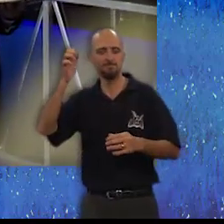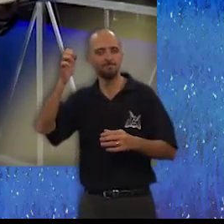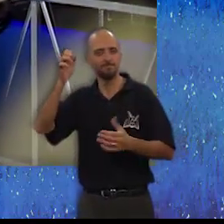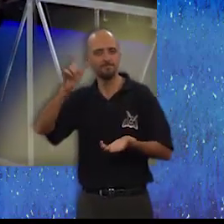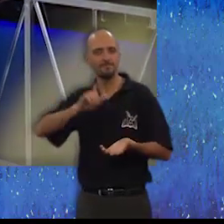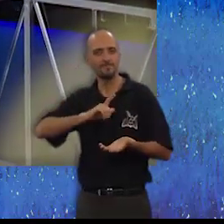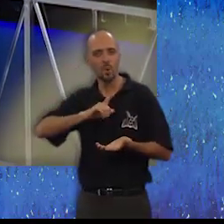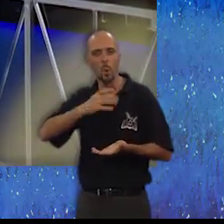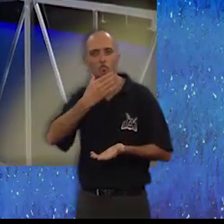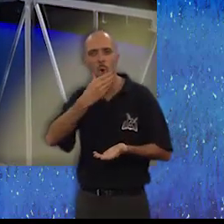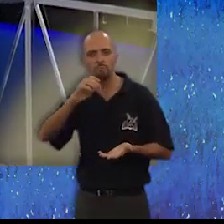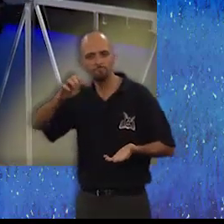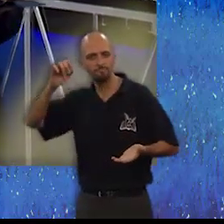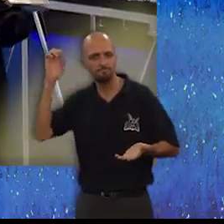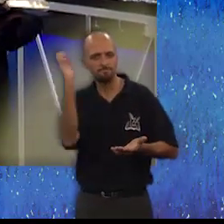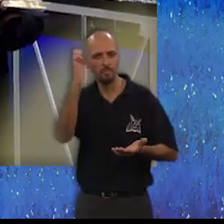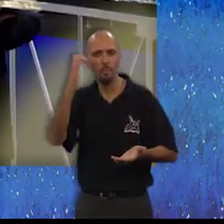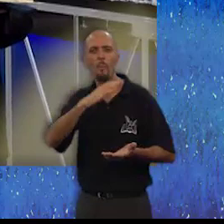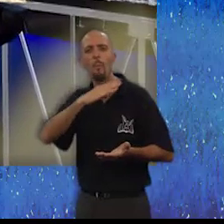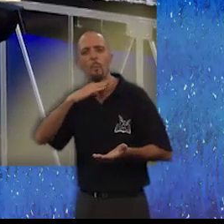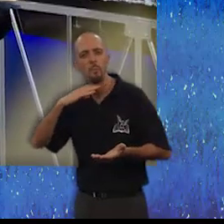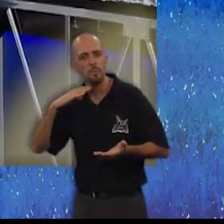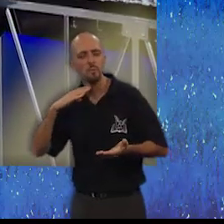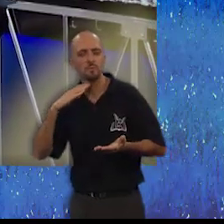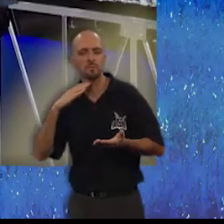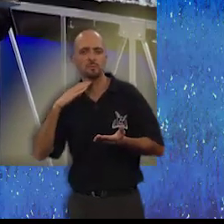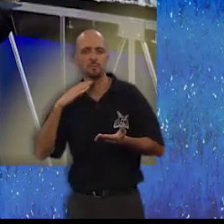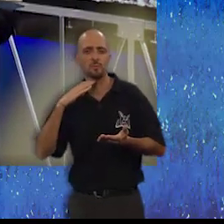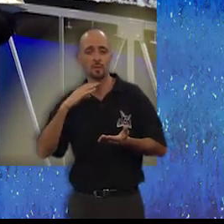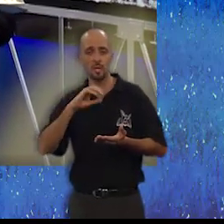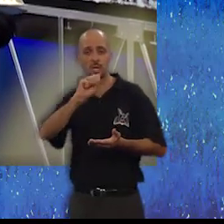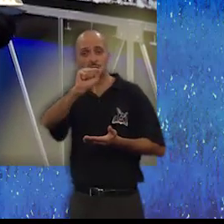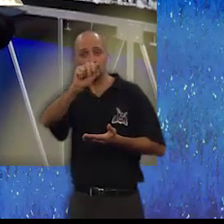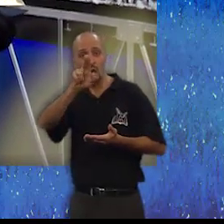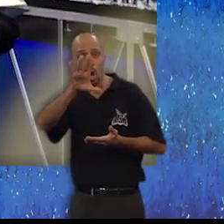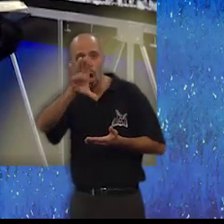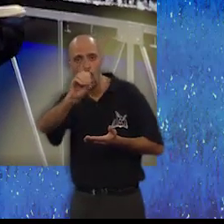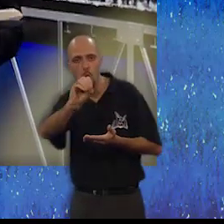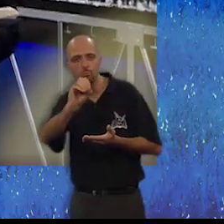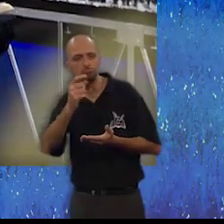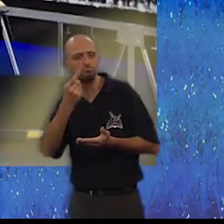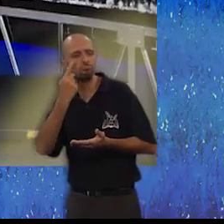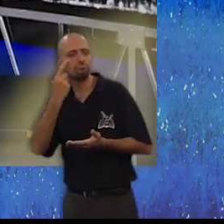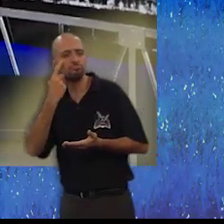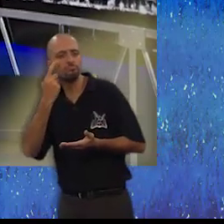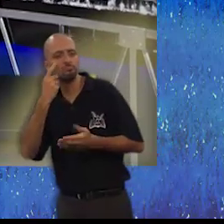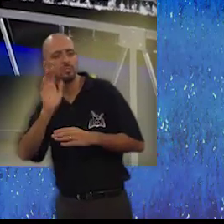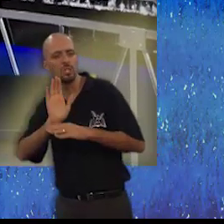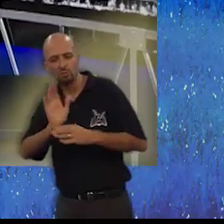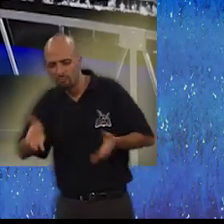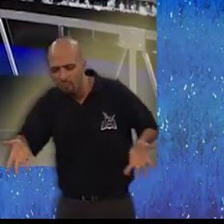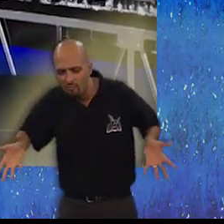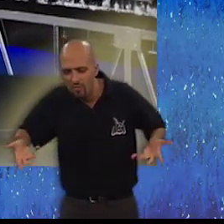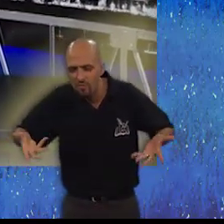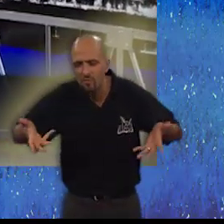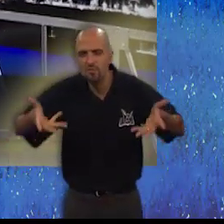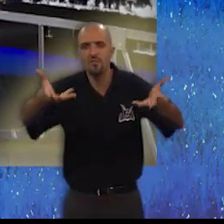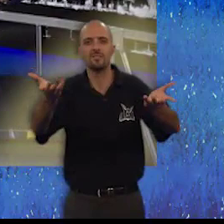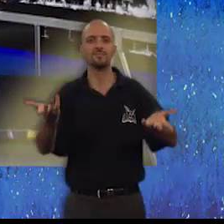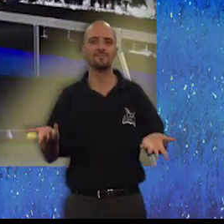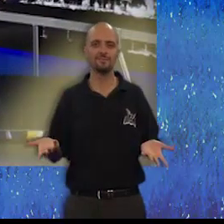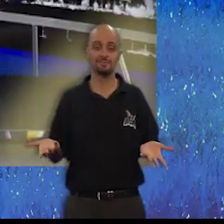morte de Estevão. E Estevão era um servo de Deus, era um homem de Deus realmente. E aqui no capítulo 9 diz